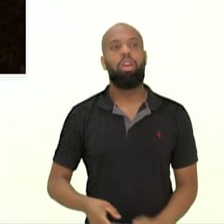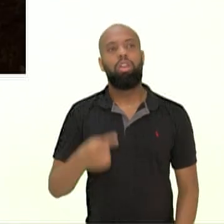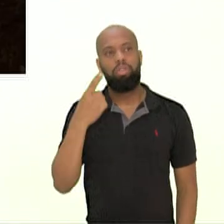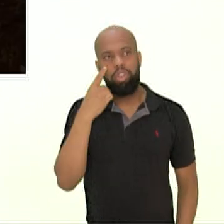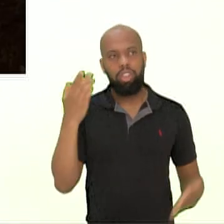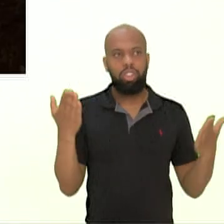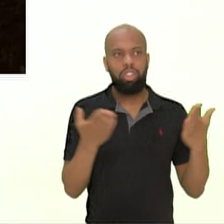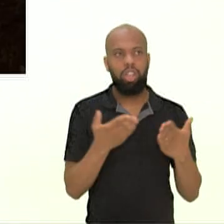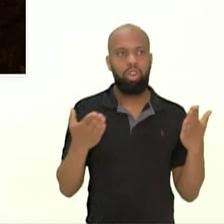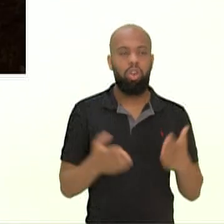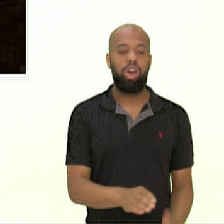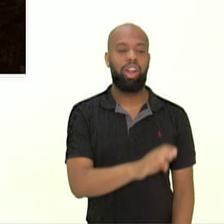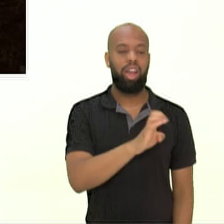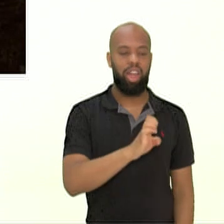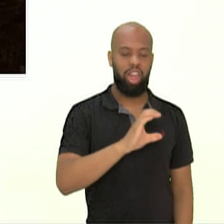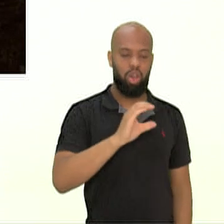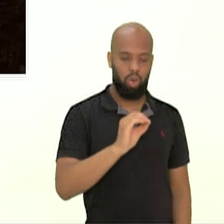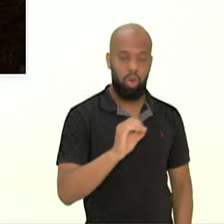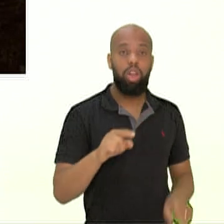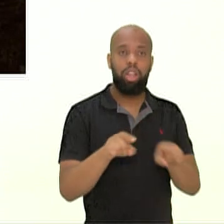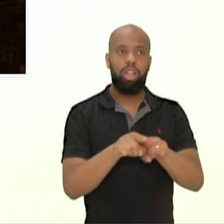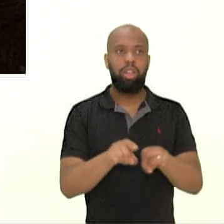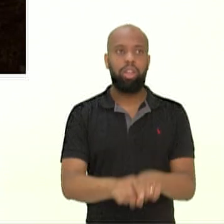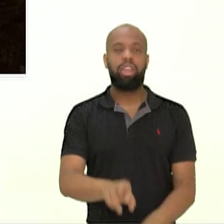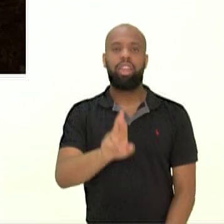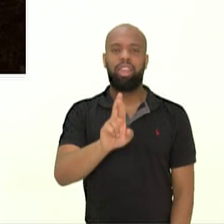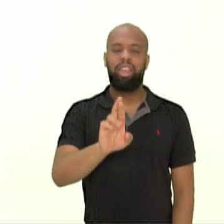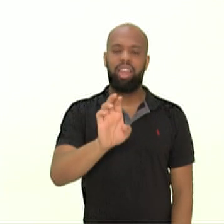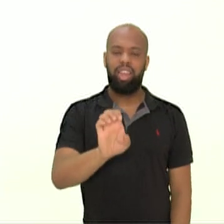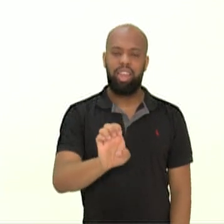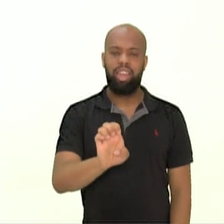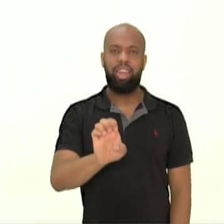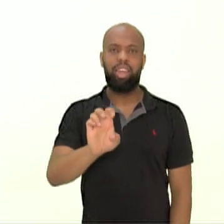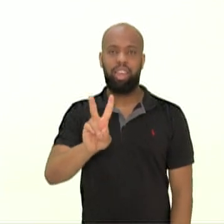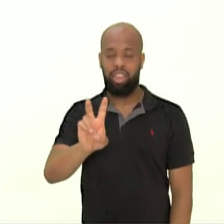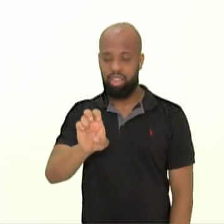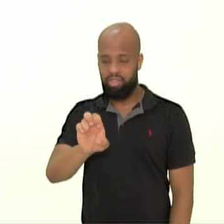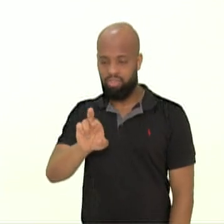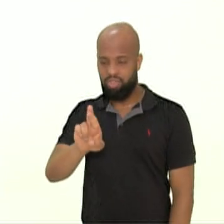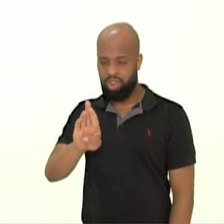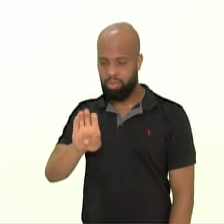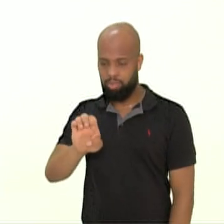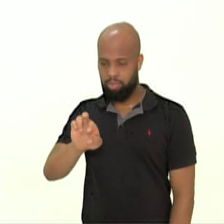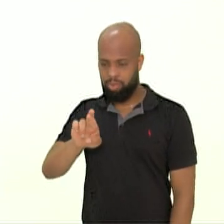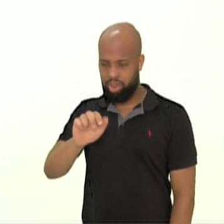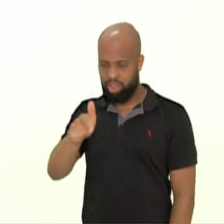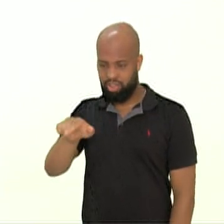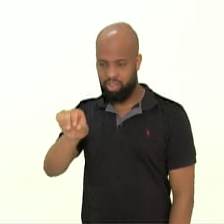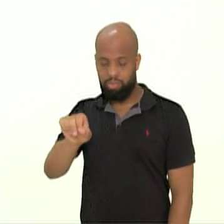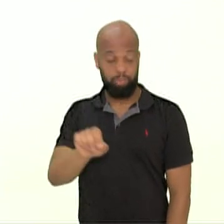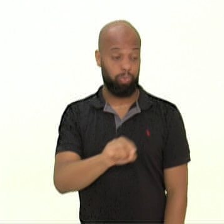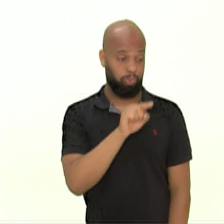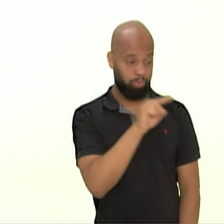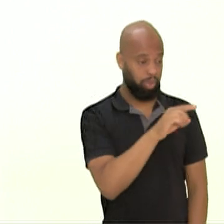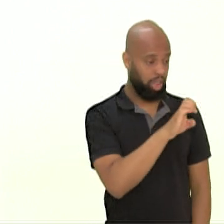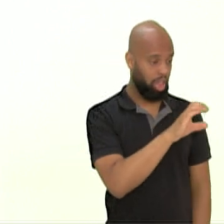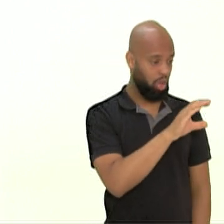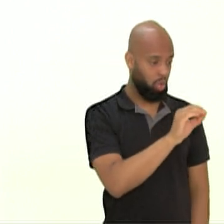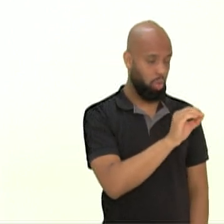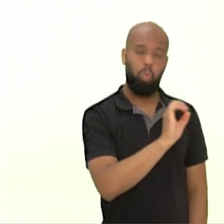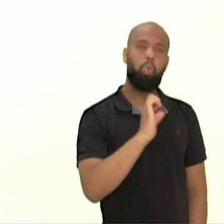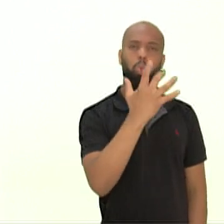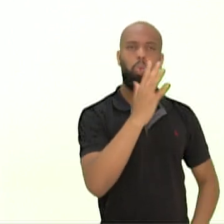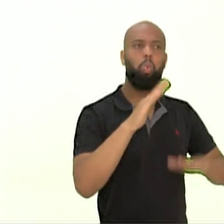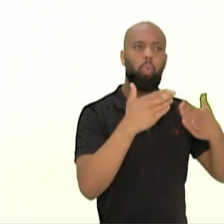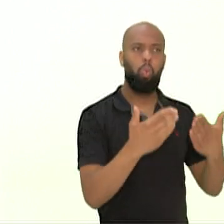falar um pouquinho sobre a parte de eco e reverberação. Então, vamos avançar mais um pouquinho aqui, ó. Aqui, ó, o eco ocorre quando o som